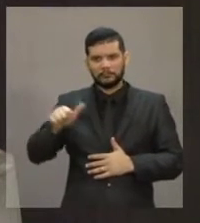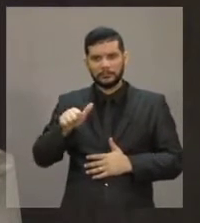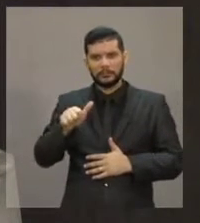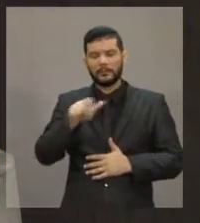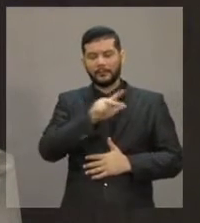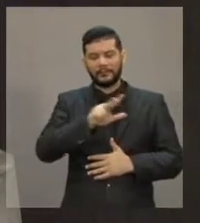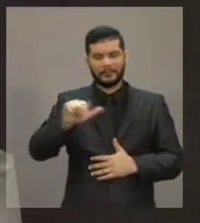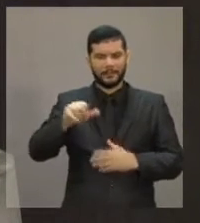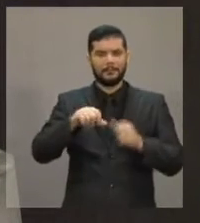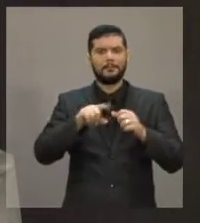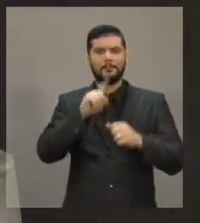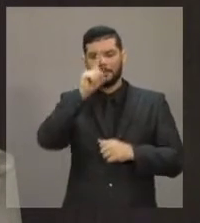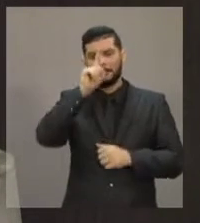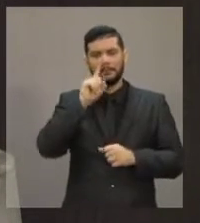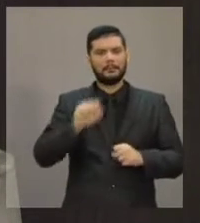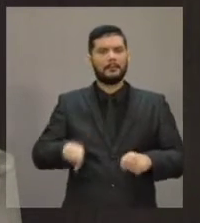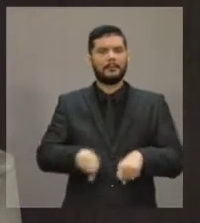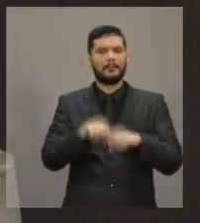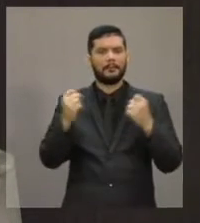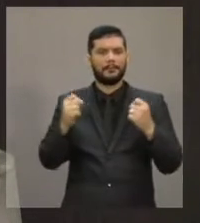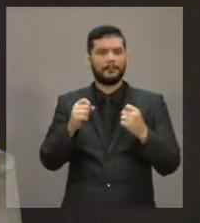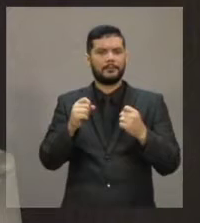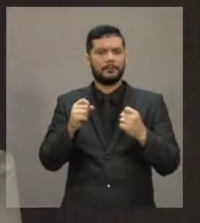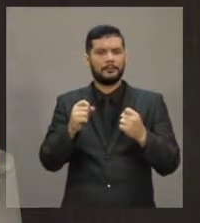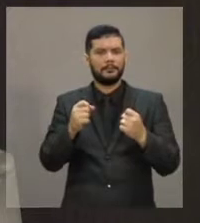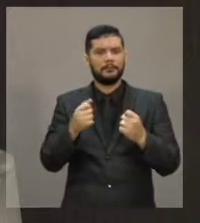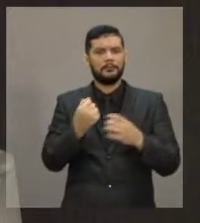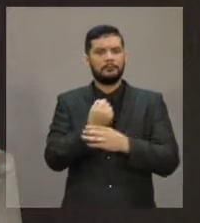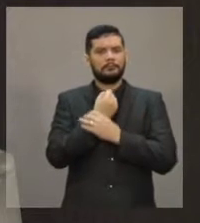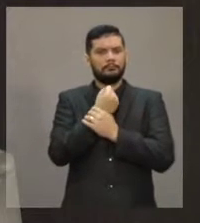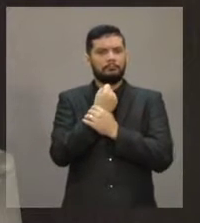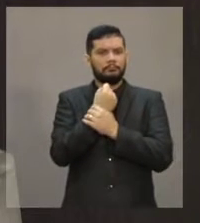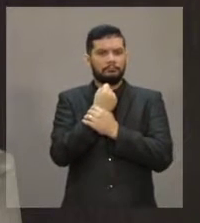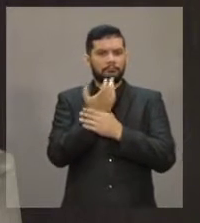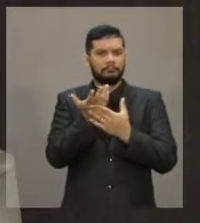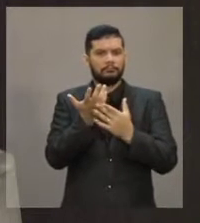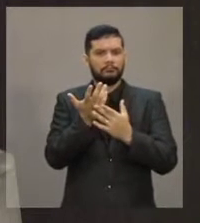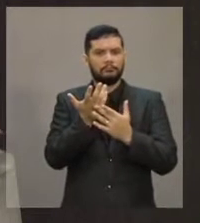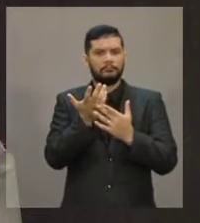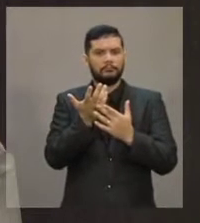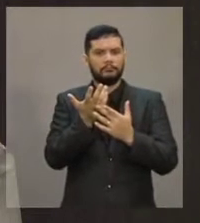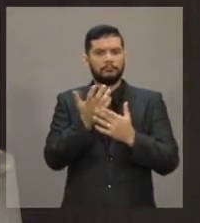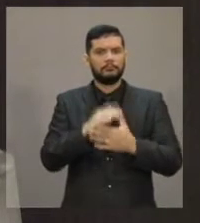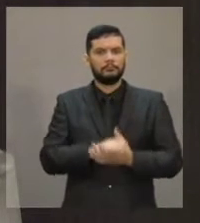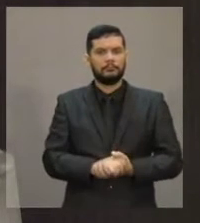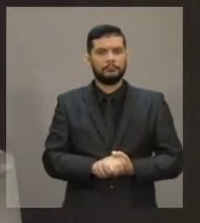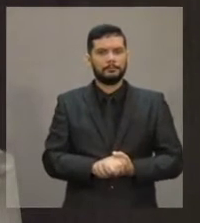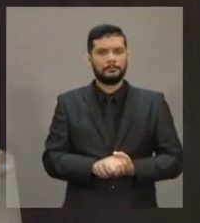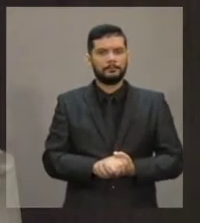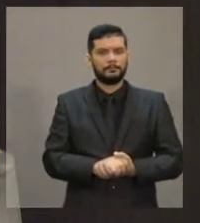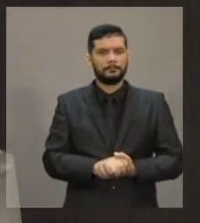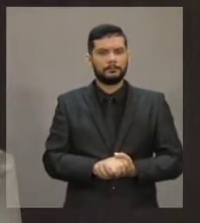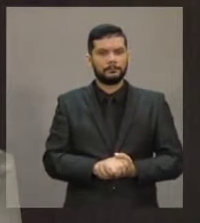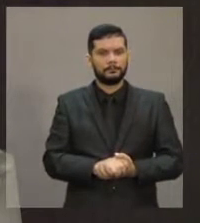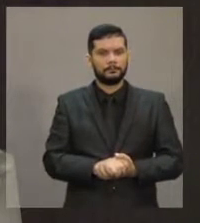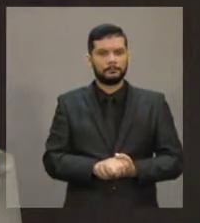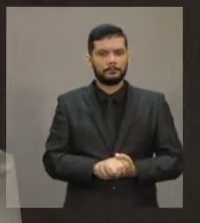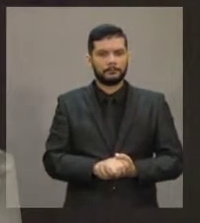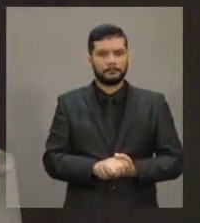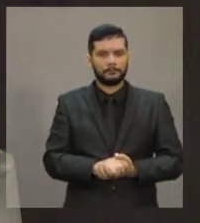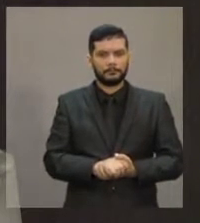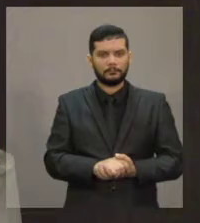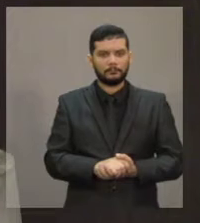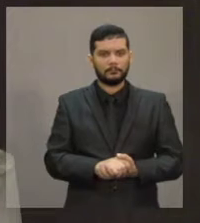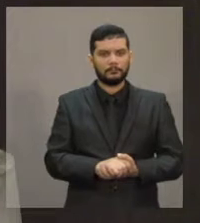a democracia e princípios do liberalismo político de 300 anos. Queria